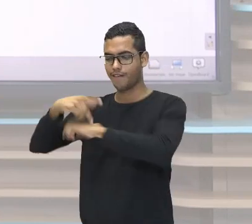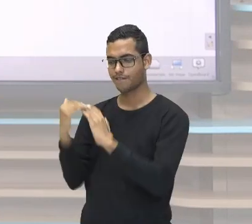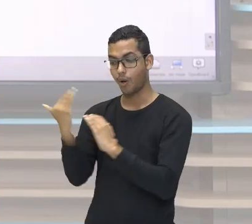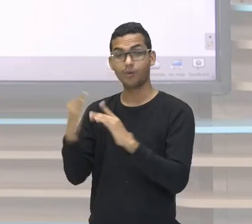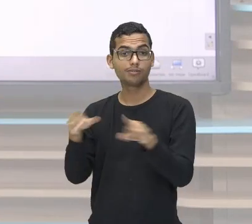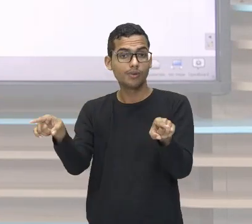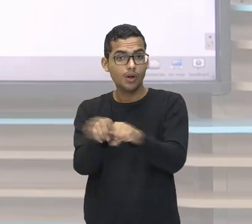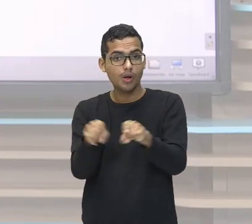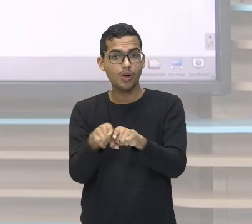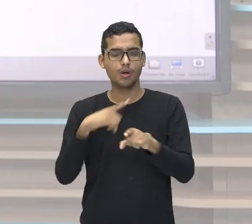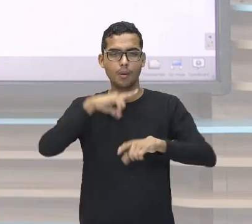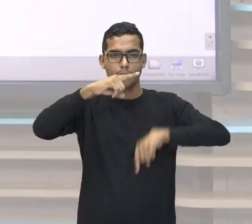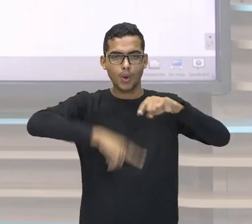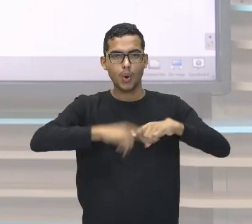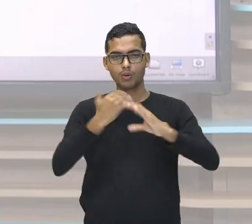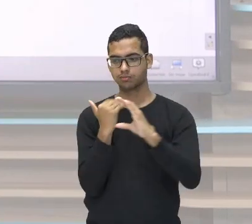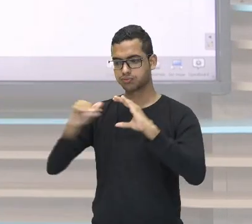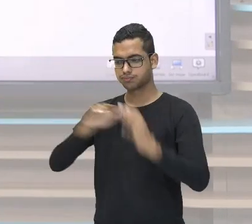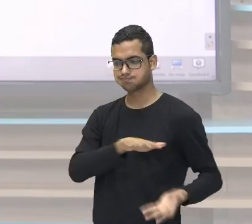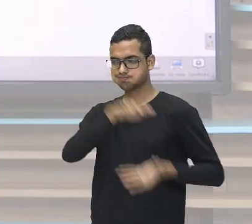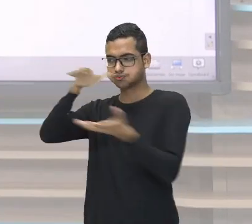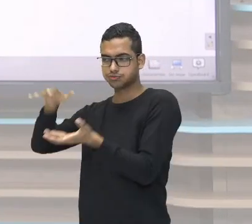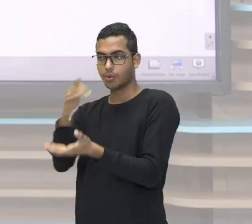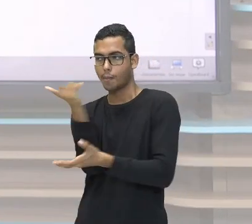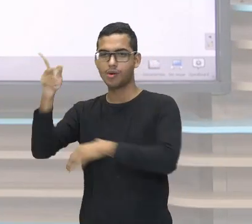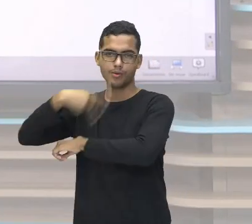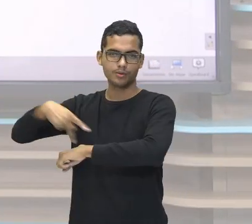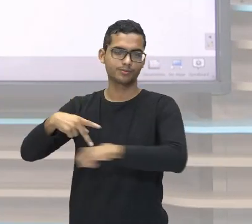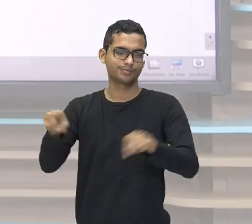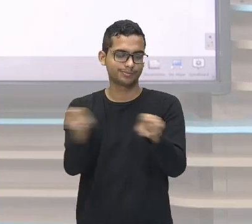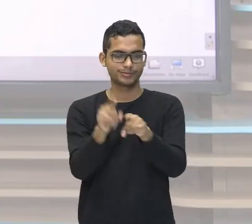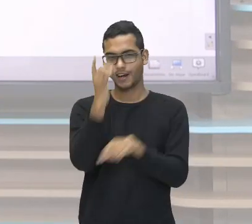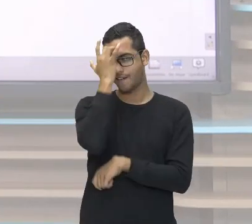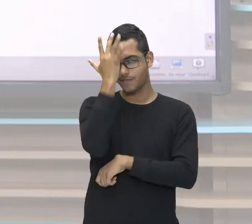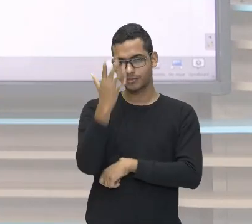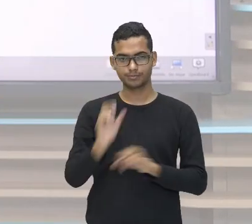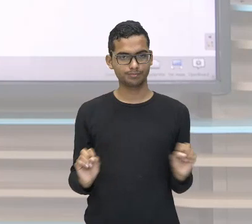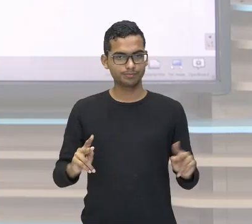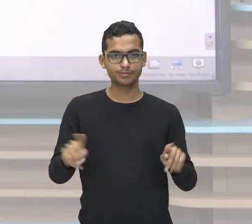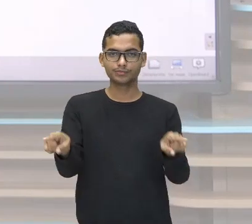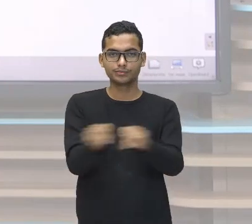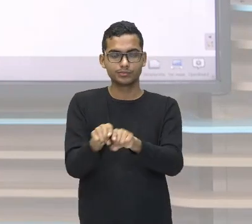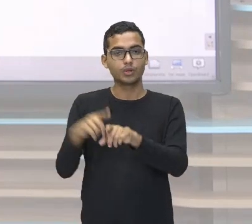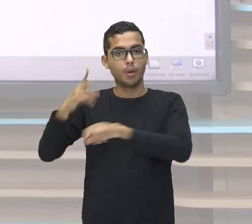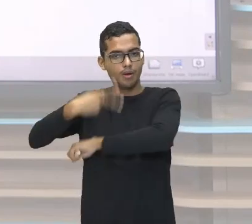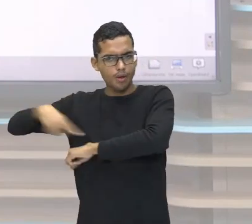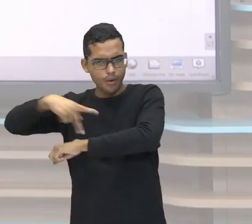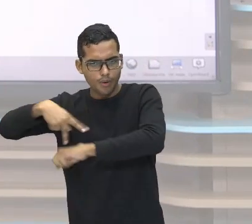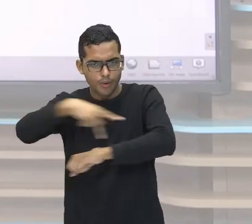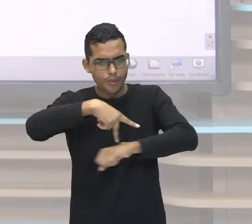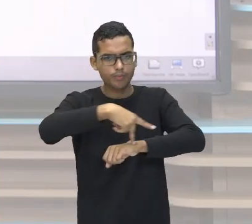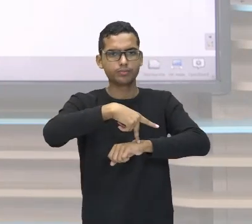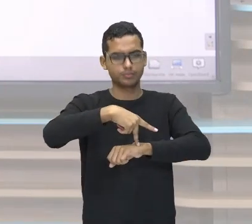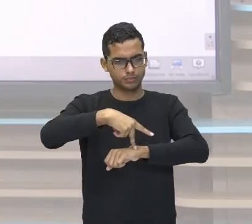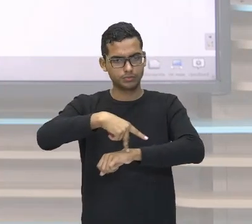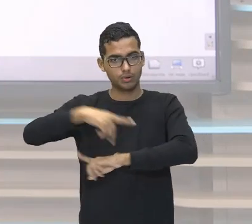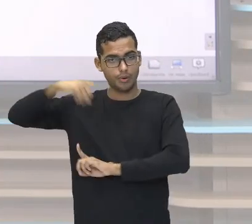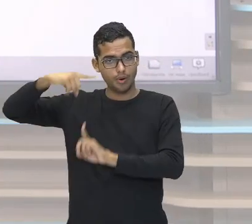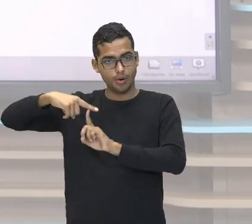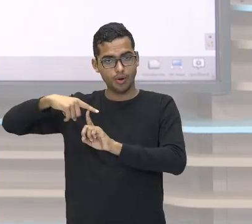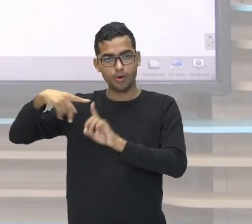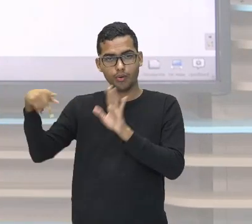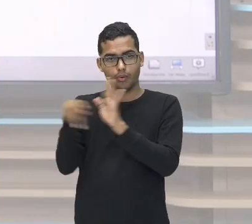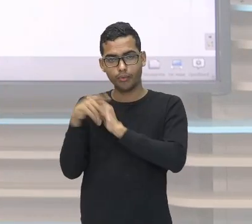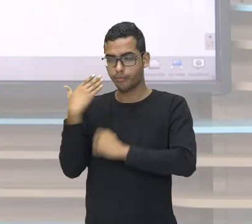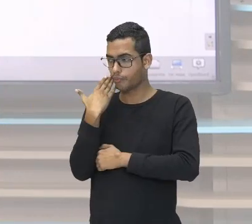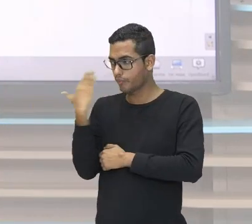como enviar produtos para outros países, tudo bem? Então, os países que fazem parte desse tipo